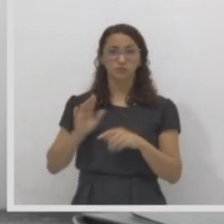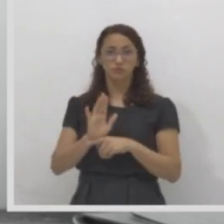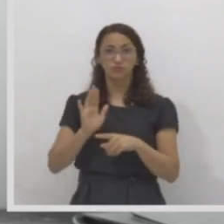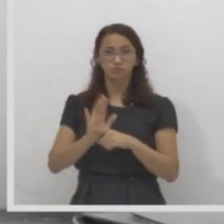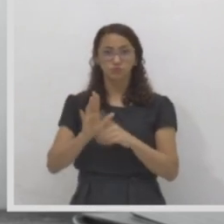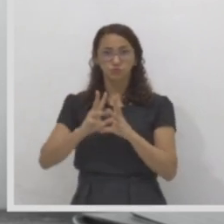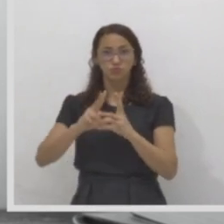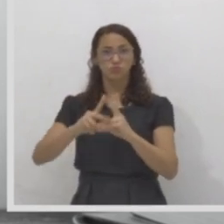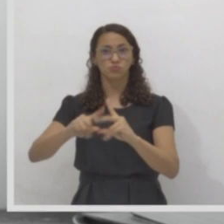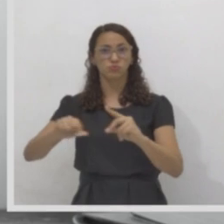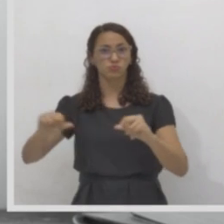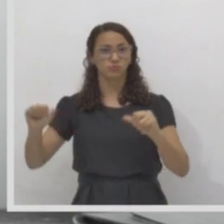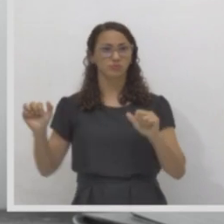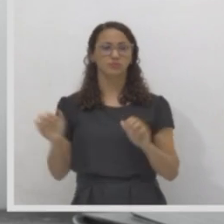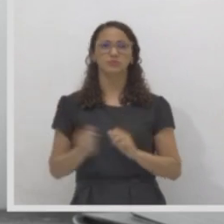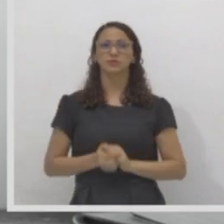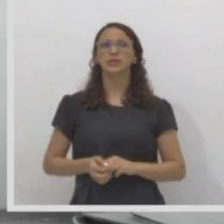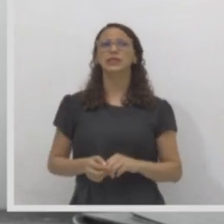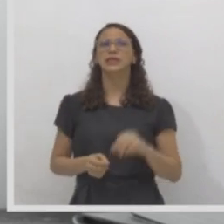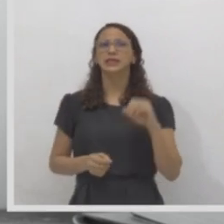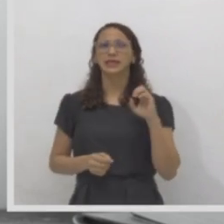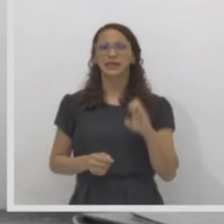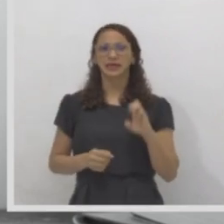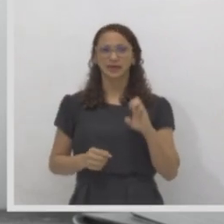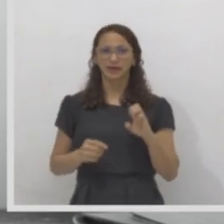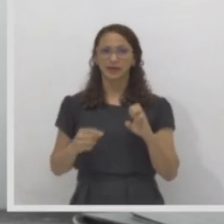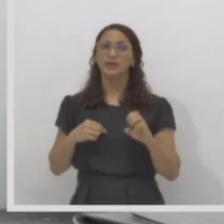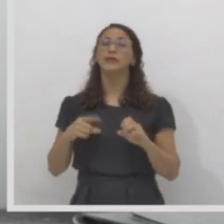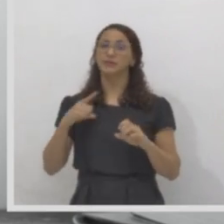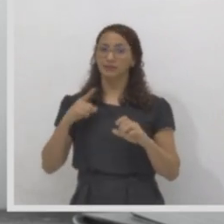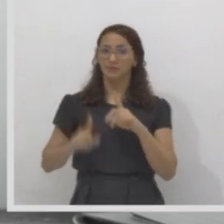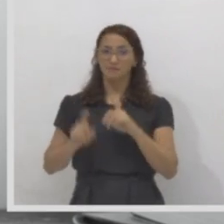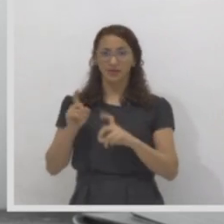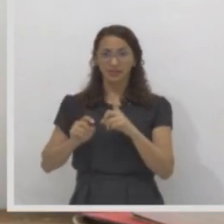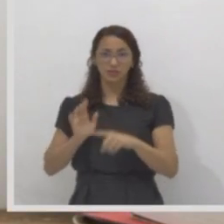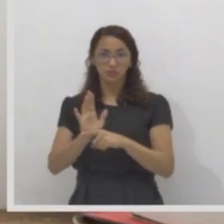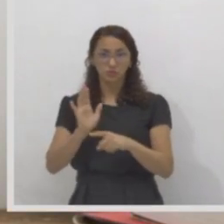E, algumas bactérias colaboram com o tratamento do esgoto, tá ok?